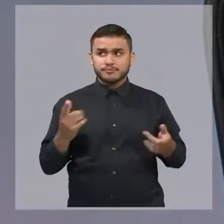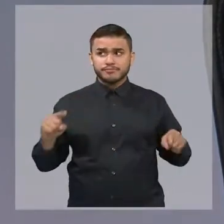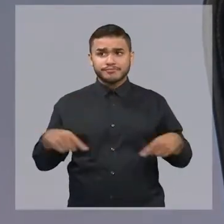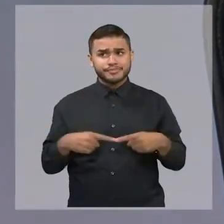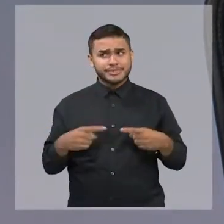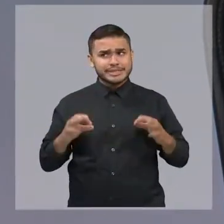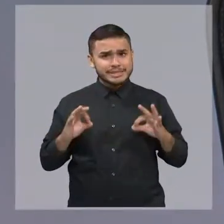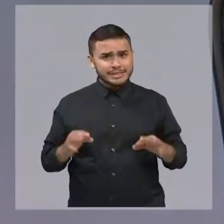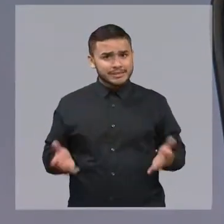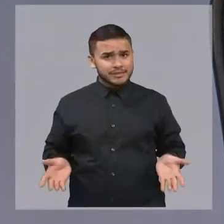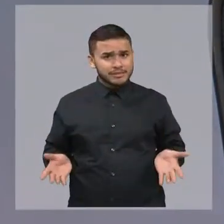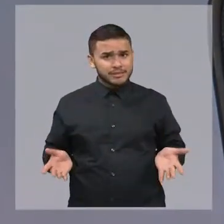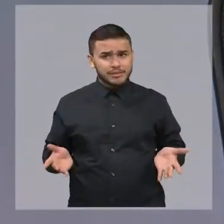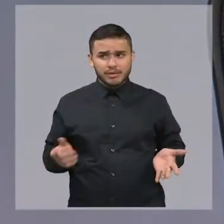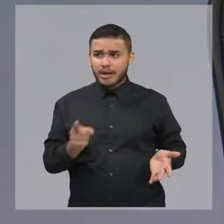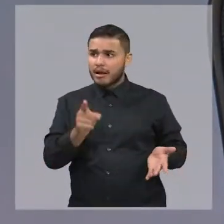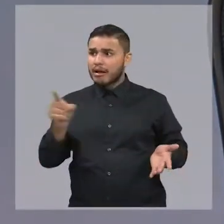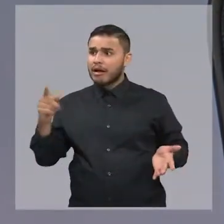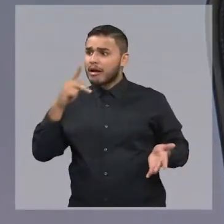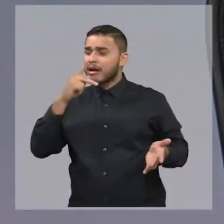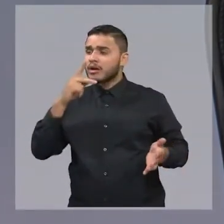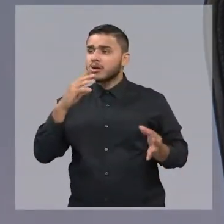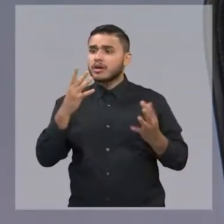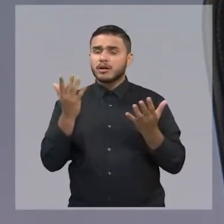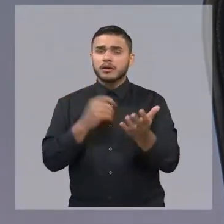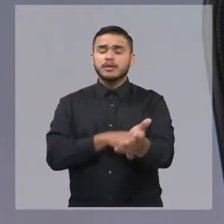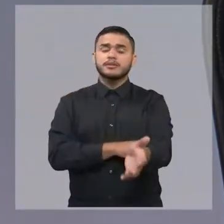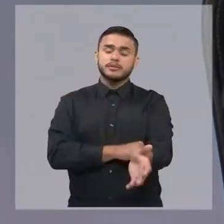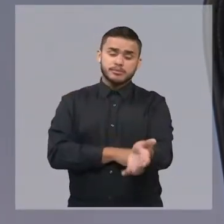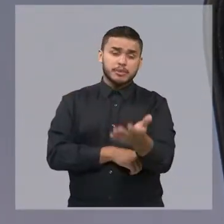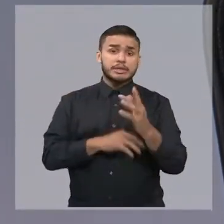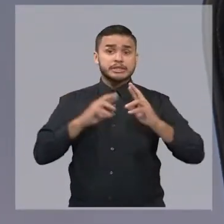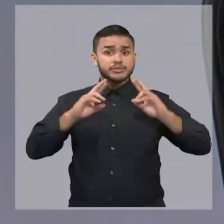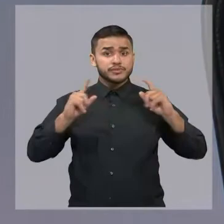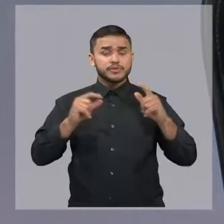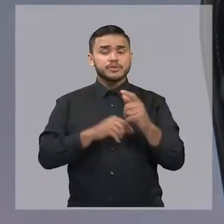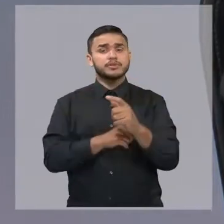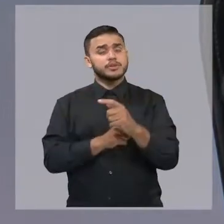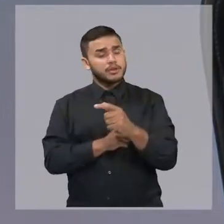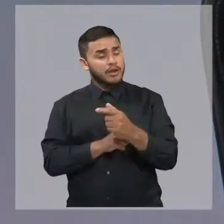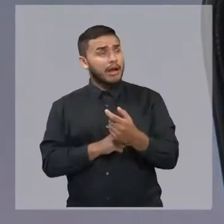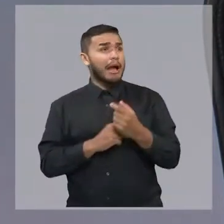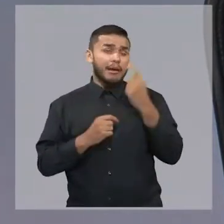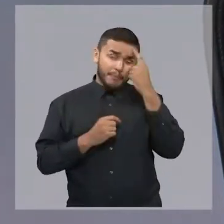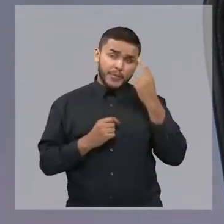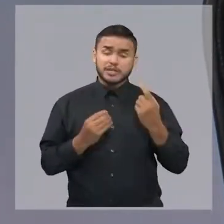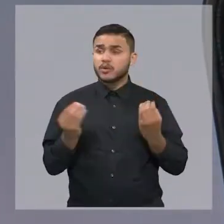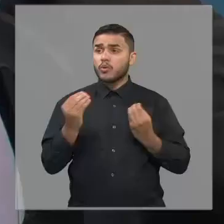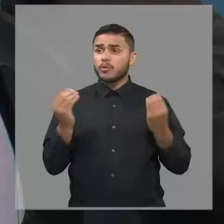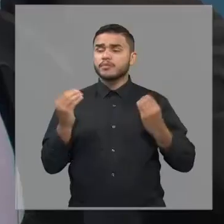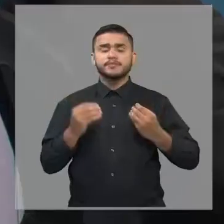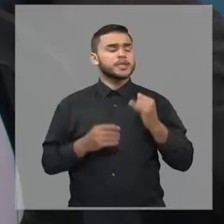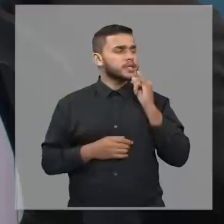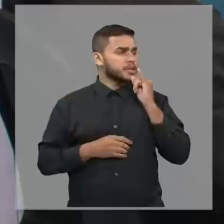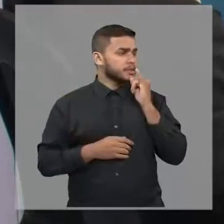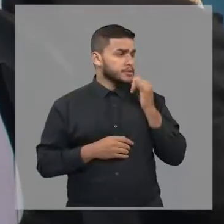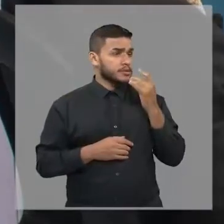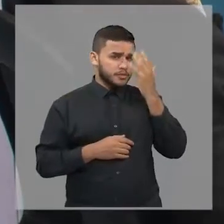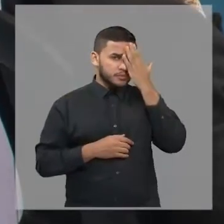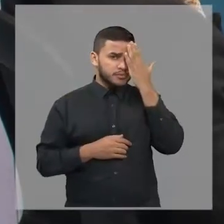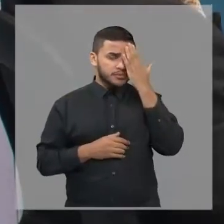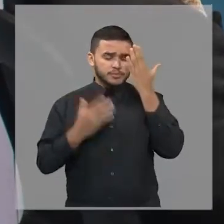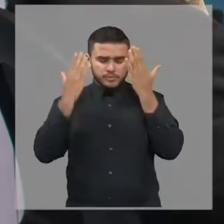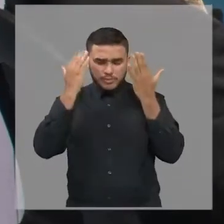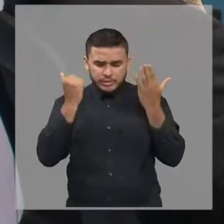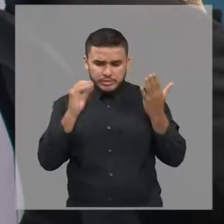tem tentado fazer uma coisa diferente. E aí, realmente, o professor... Exatamente. Não, mas não é nem questão do extremo, porque, do ponto de vista